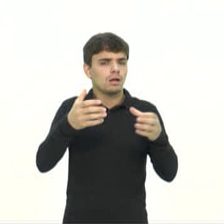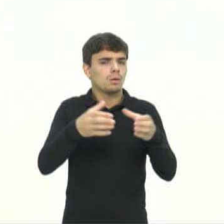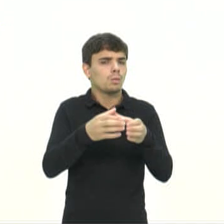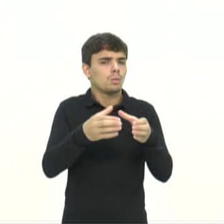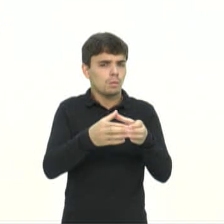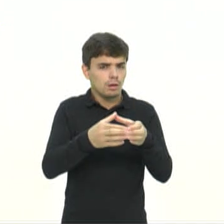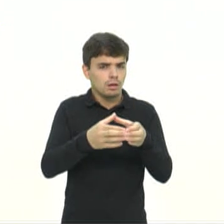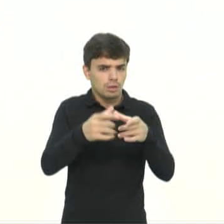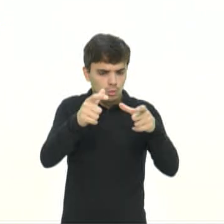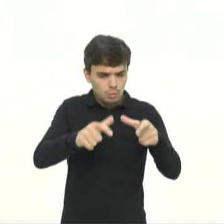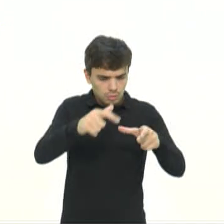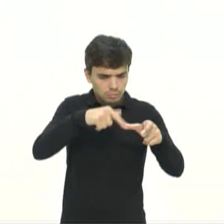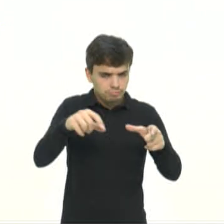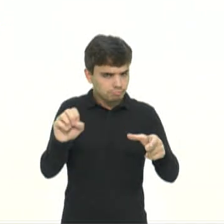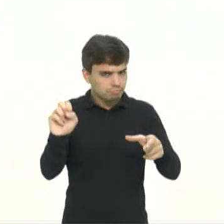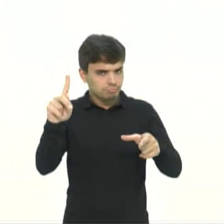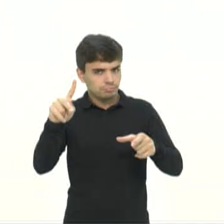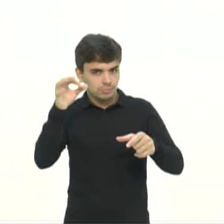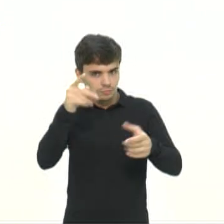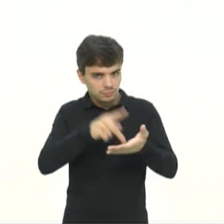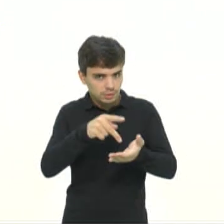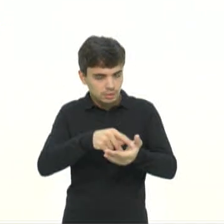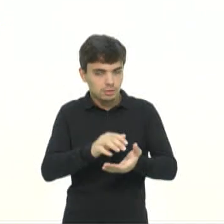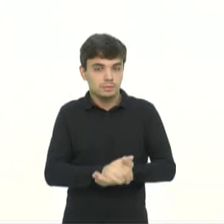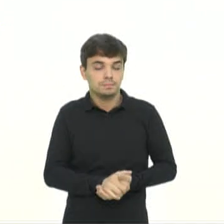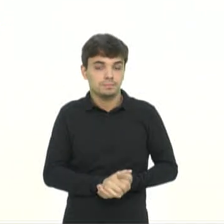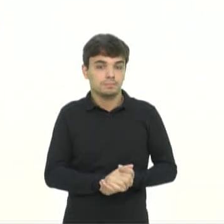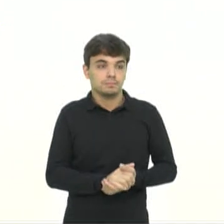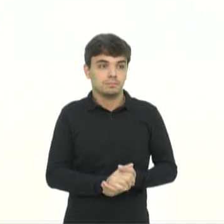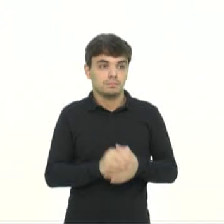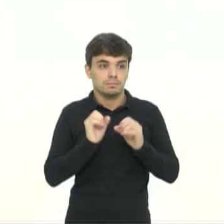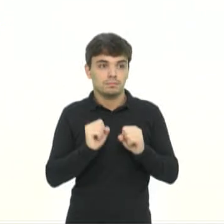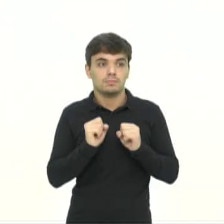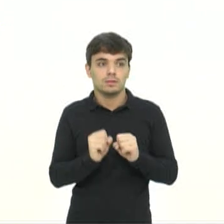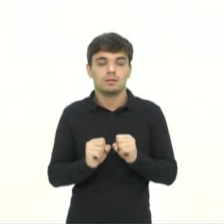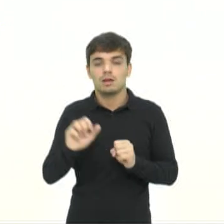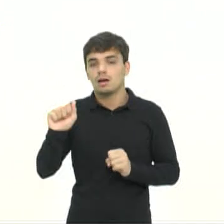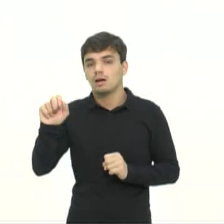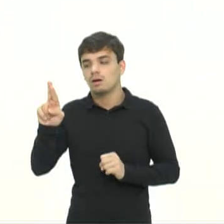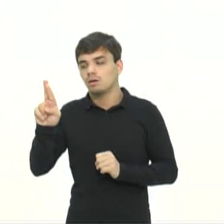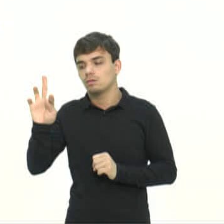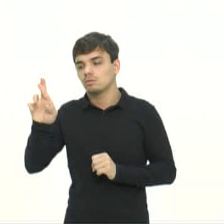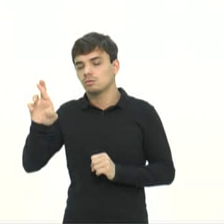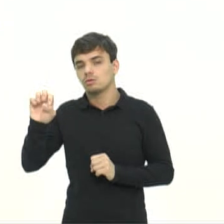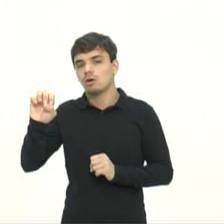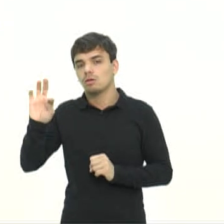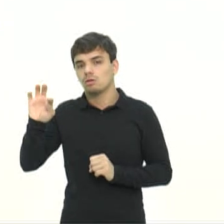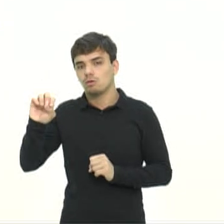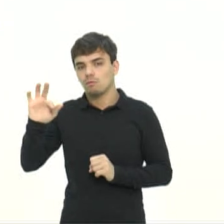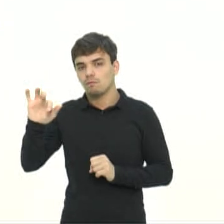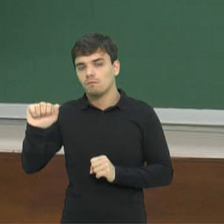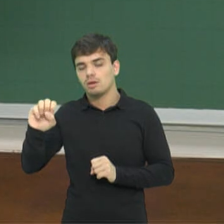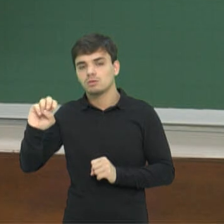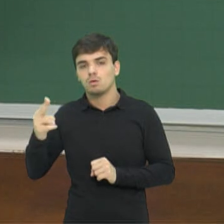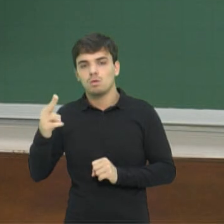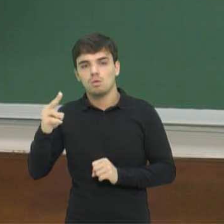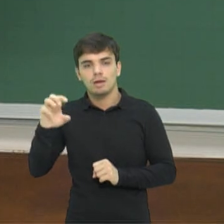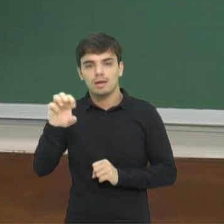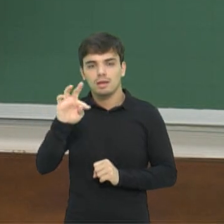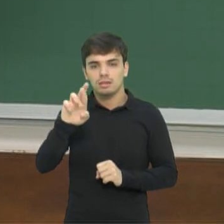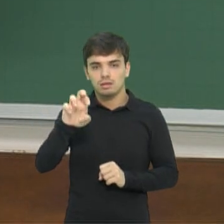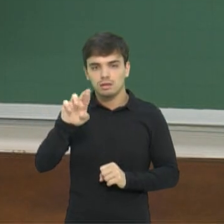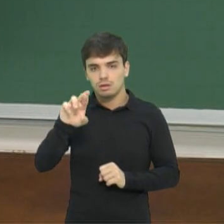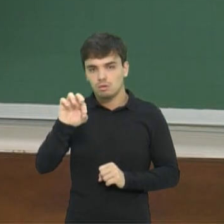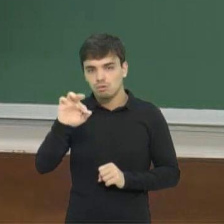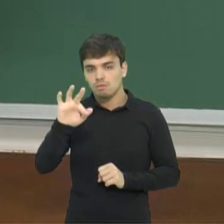ambiente. Até aí tudo ok, né? Verdadeiro. Podendo ser autótrofas ou heterótrofas. Aqui tá errado, né, gente?